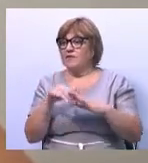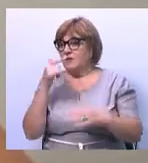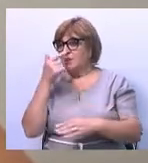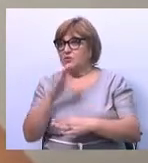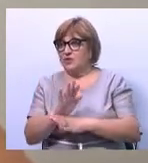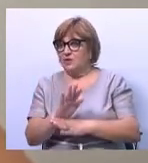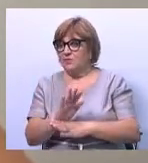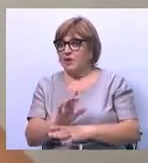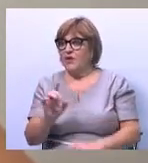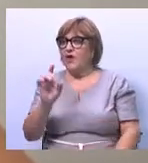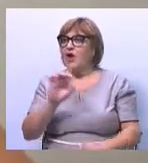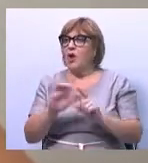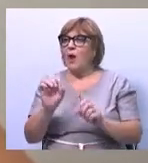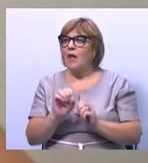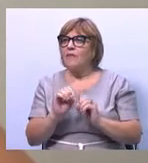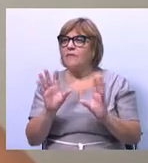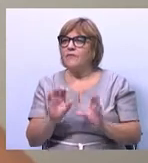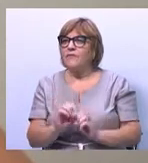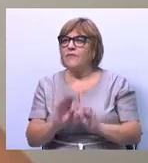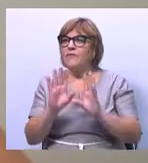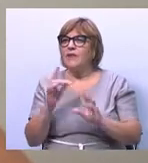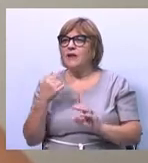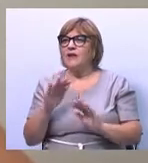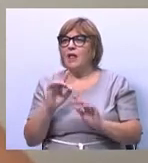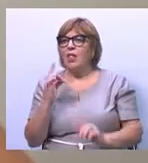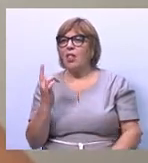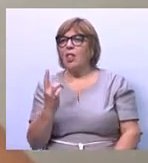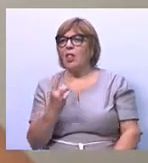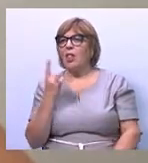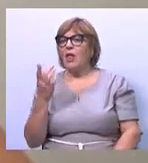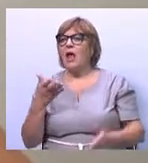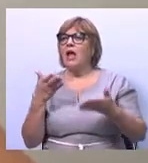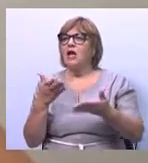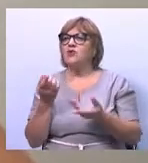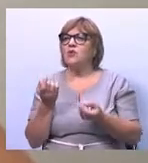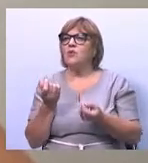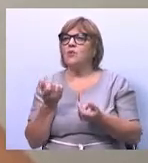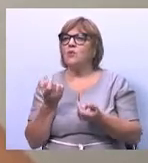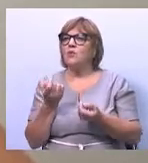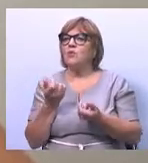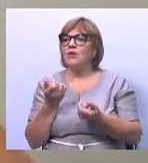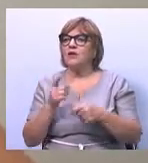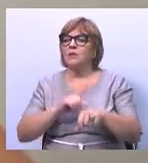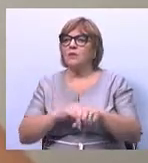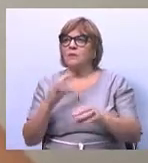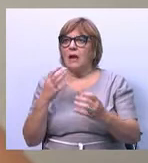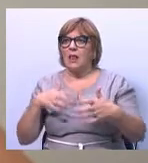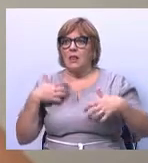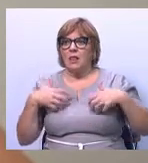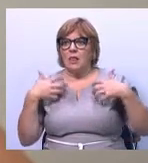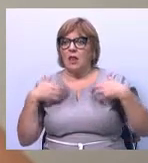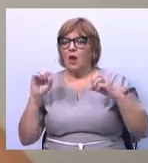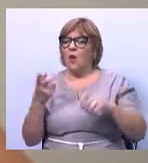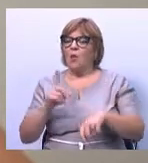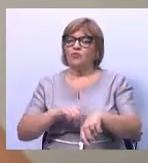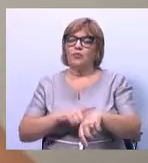é a difusão, uma difusão passiva, que é uma difusão muito mais lenta, também para ajudar ali um bocadinho nos momentos de mais ansiedade ou aqueles